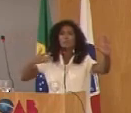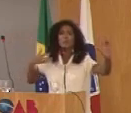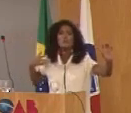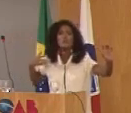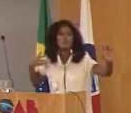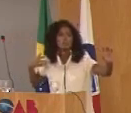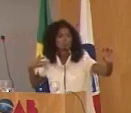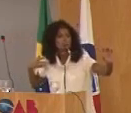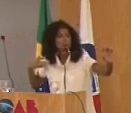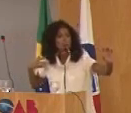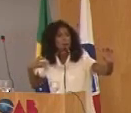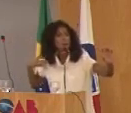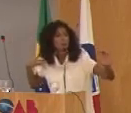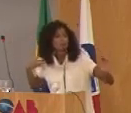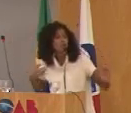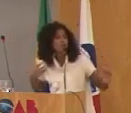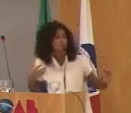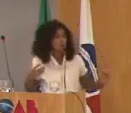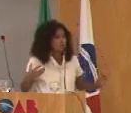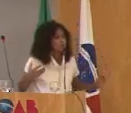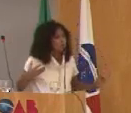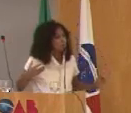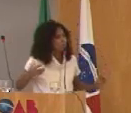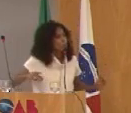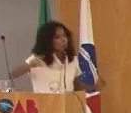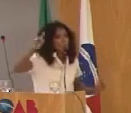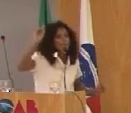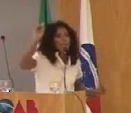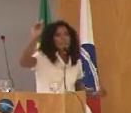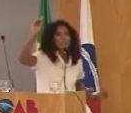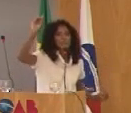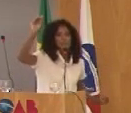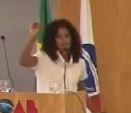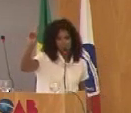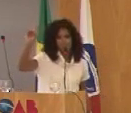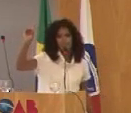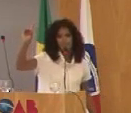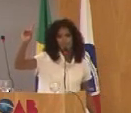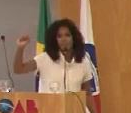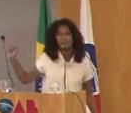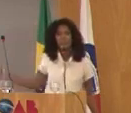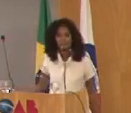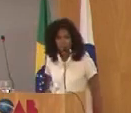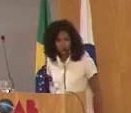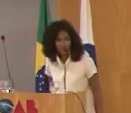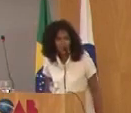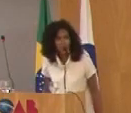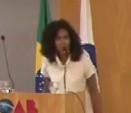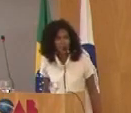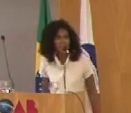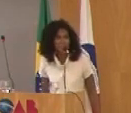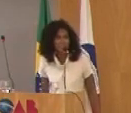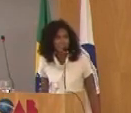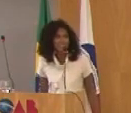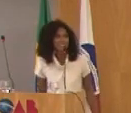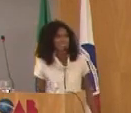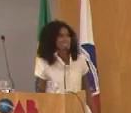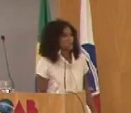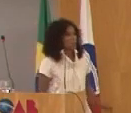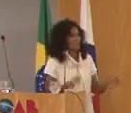vez mais próximo para os nossos, pelos que ainda vão nascer. Muito